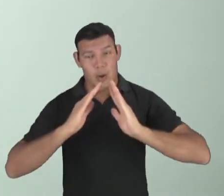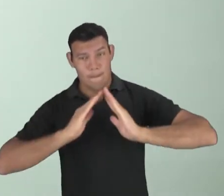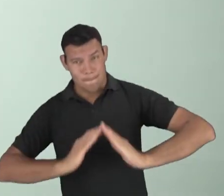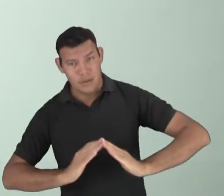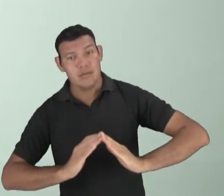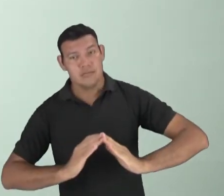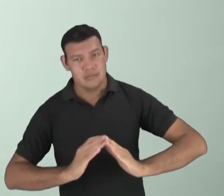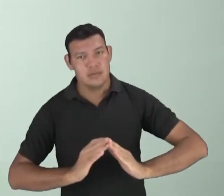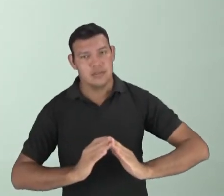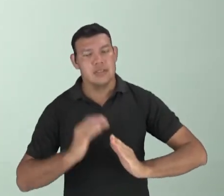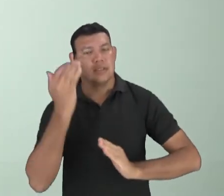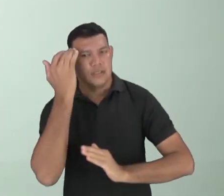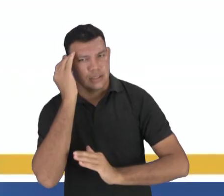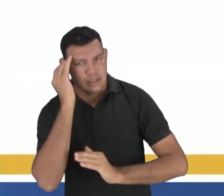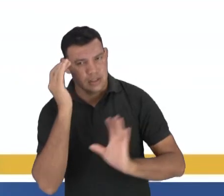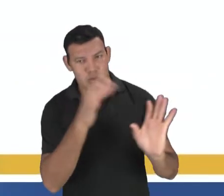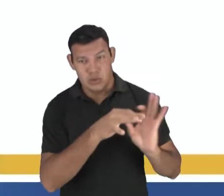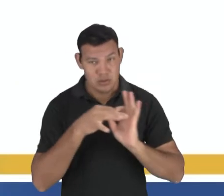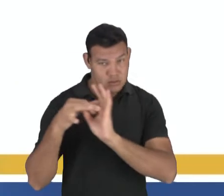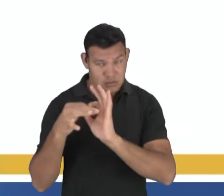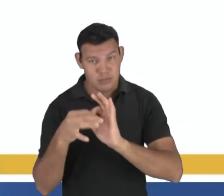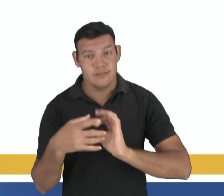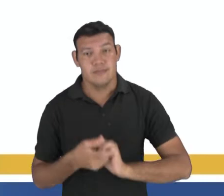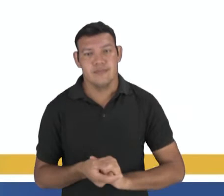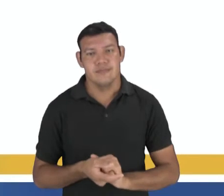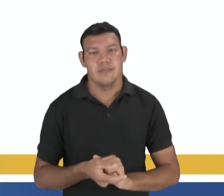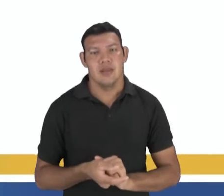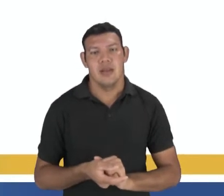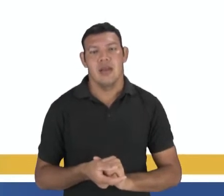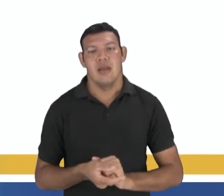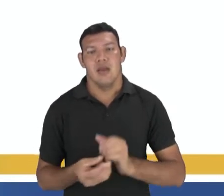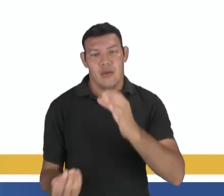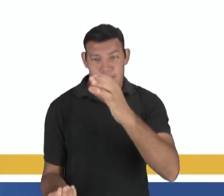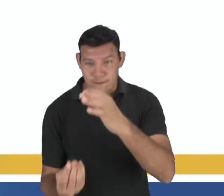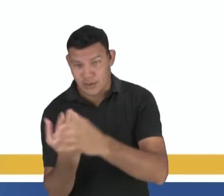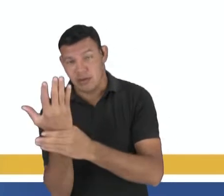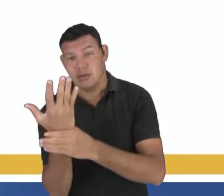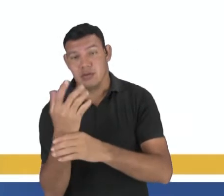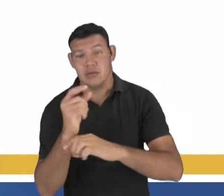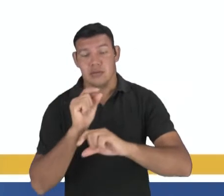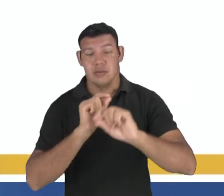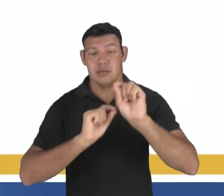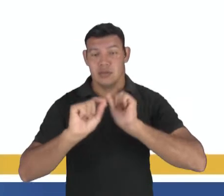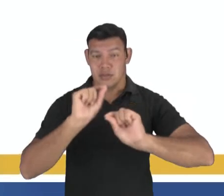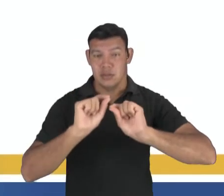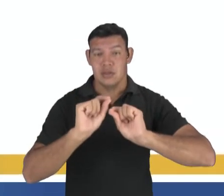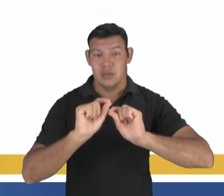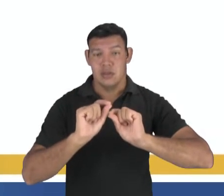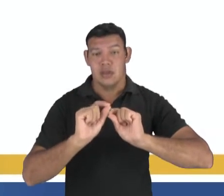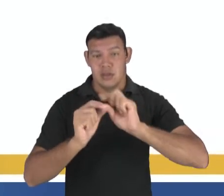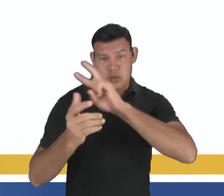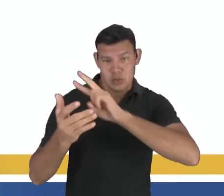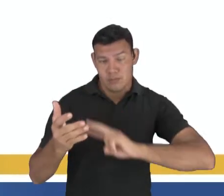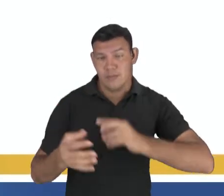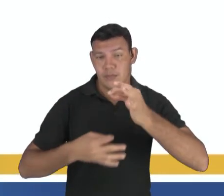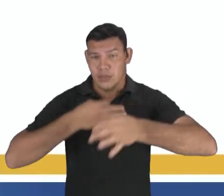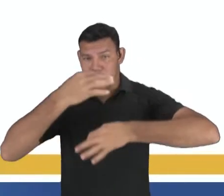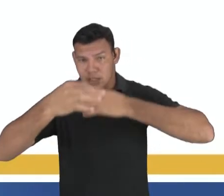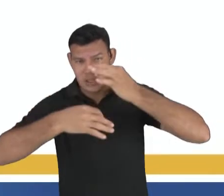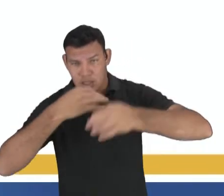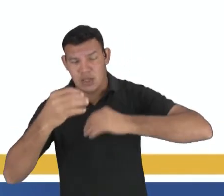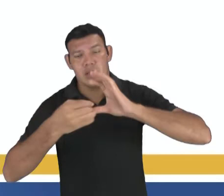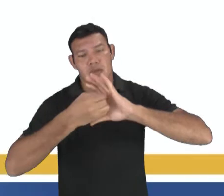realidade. Portanto, a formação do leitor crítico sempre tenha